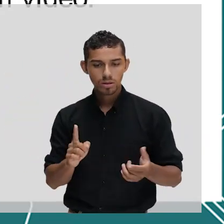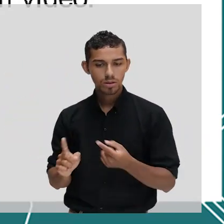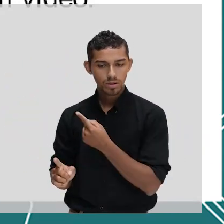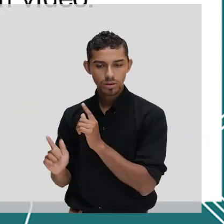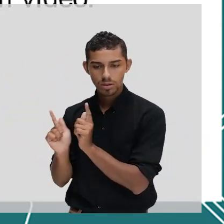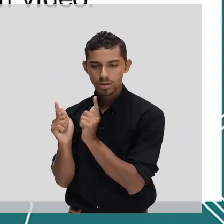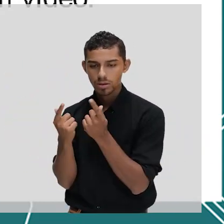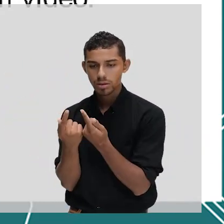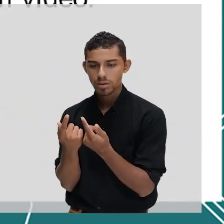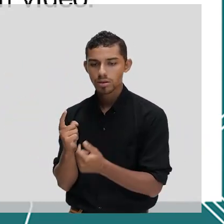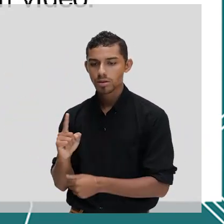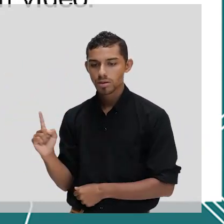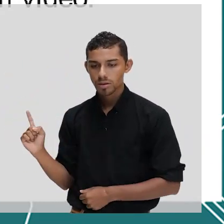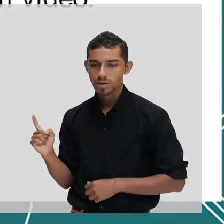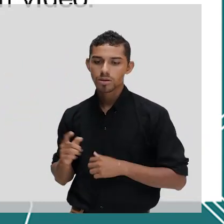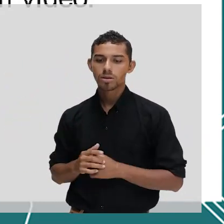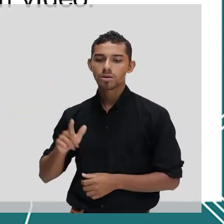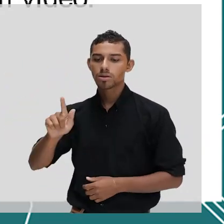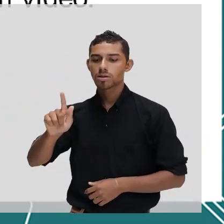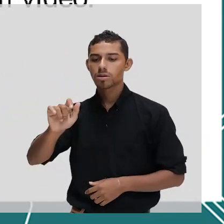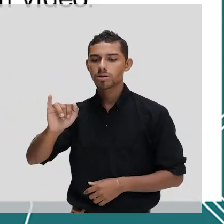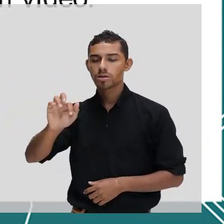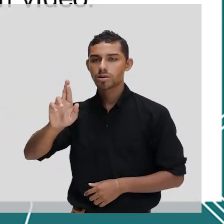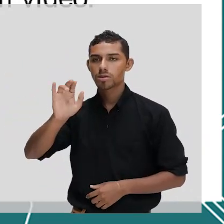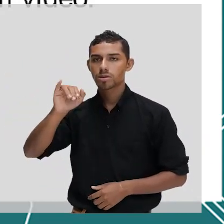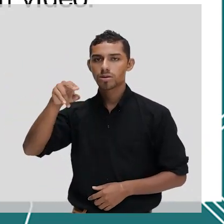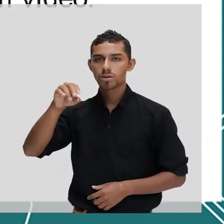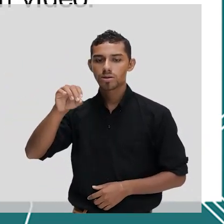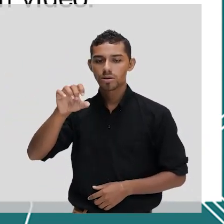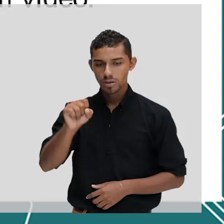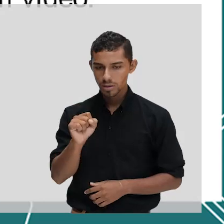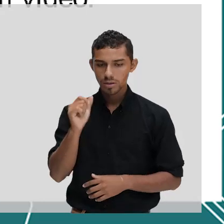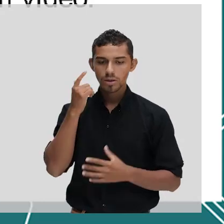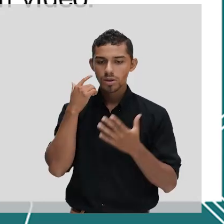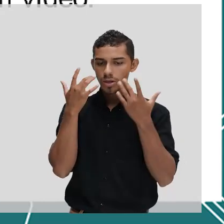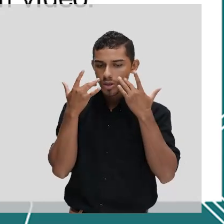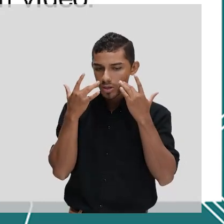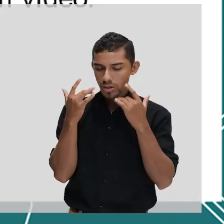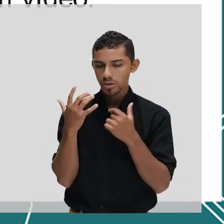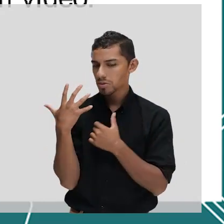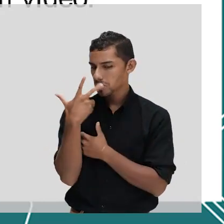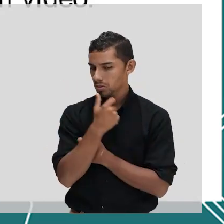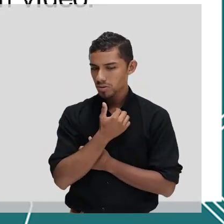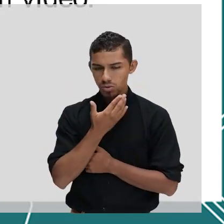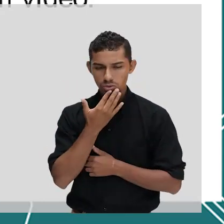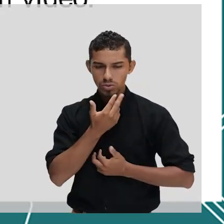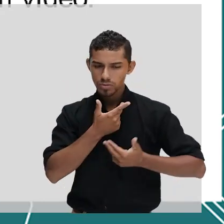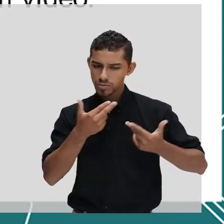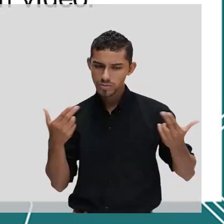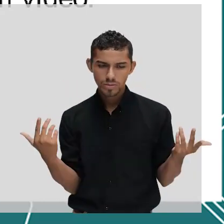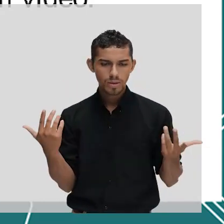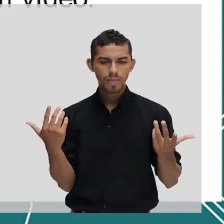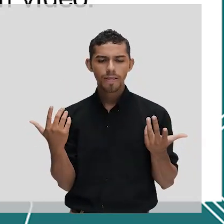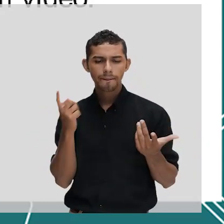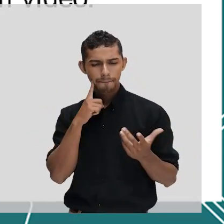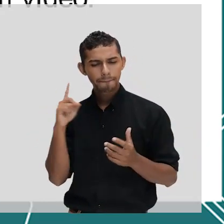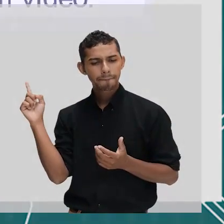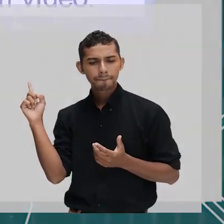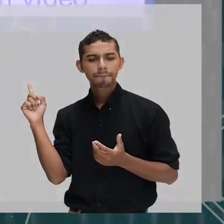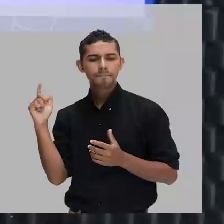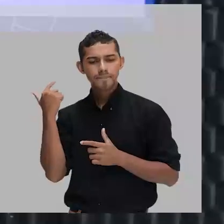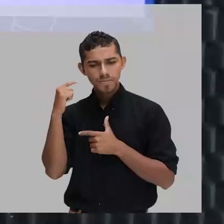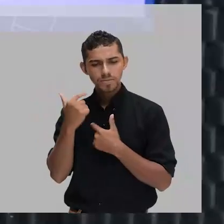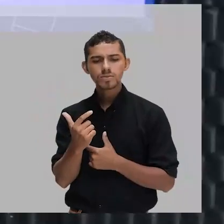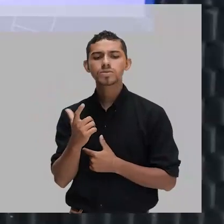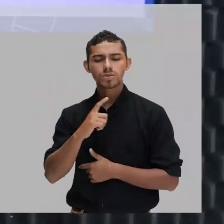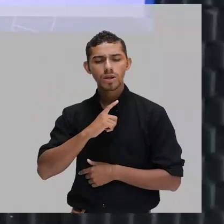aqui, né? Eles trabalham com bonecos bidimensionais, bem coloridos, extremamente comerciais. Eu achei interessante o trabalho deles